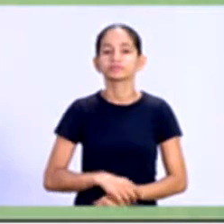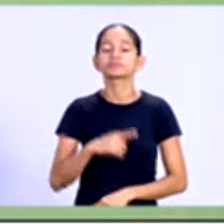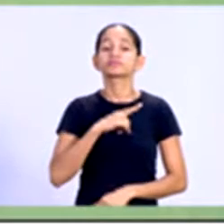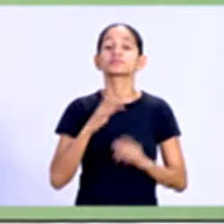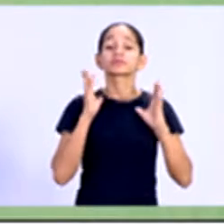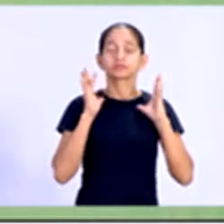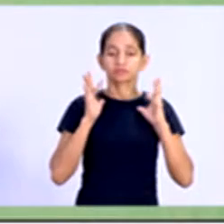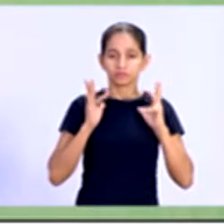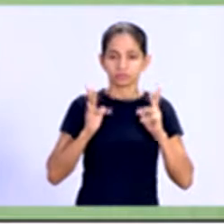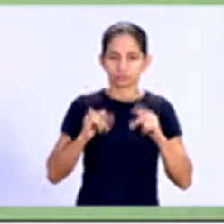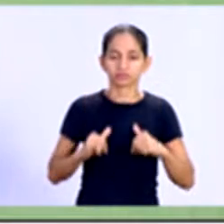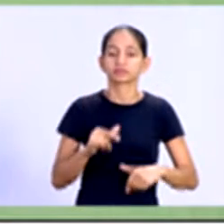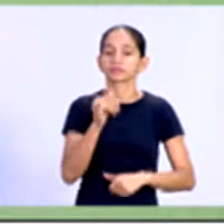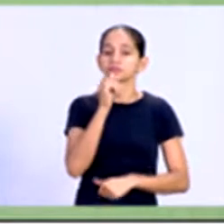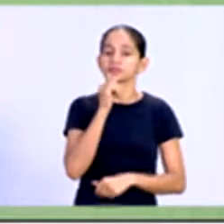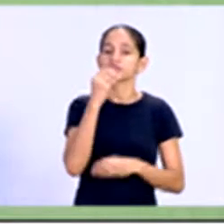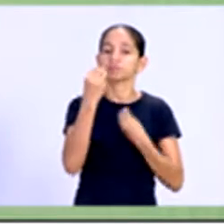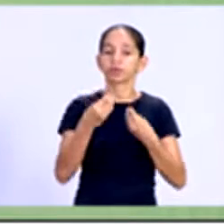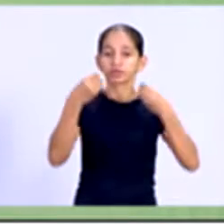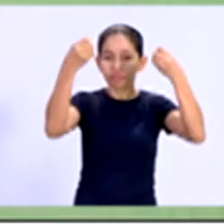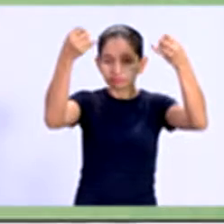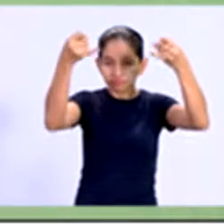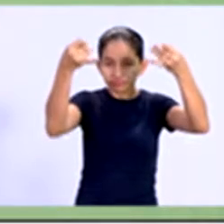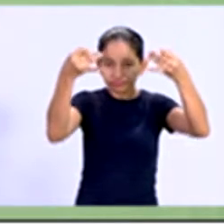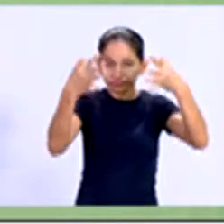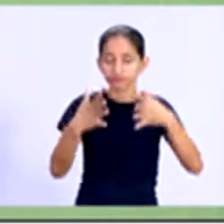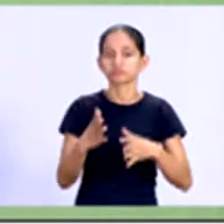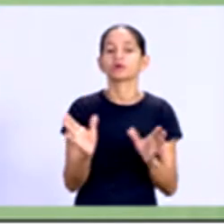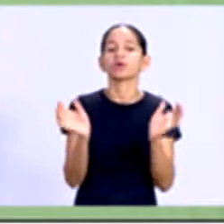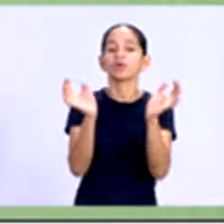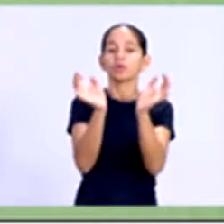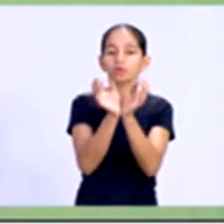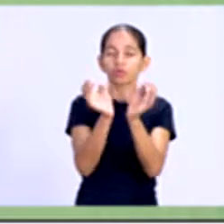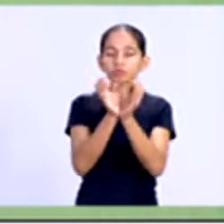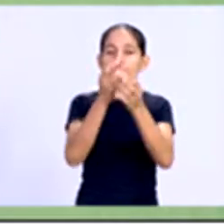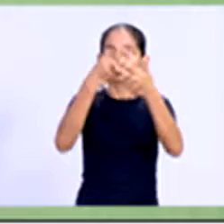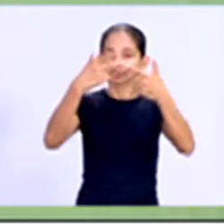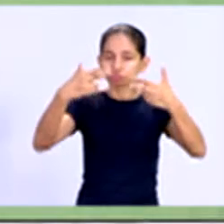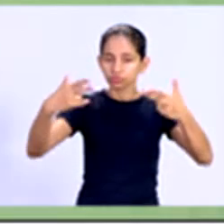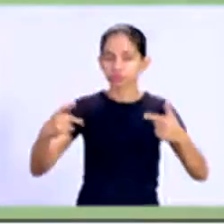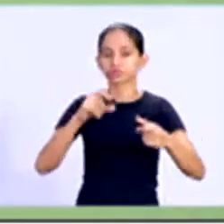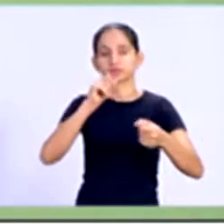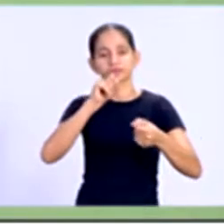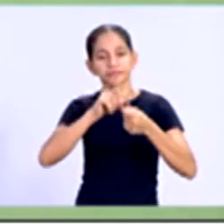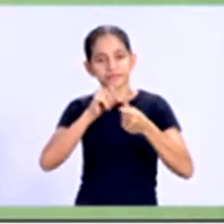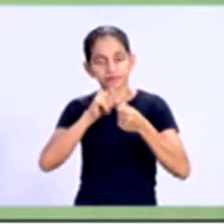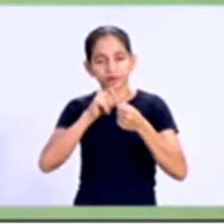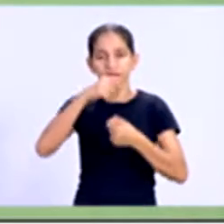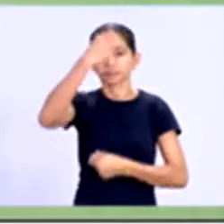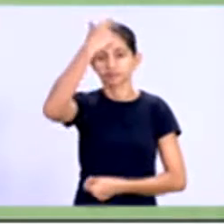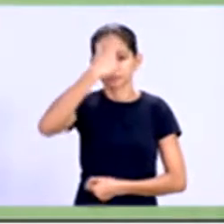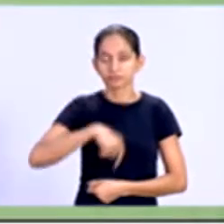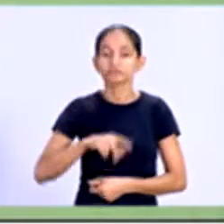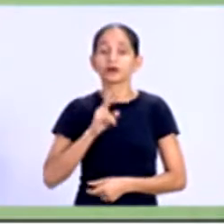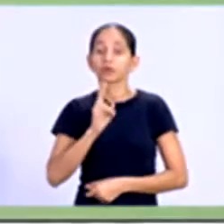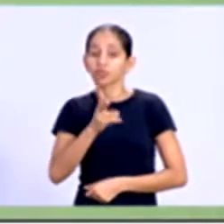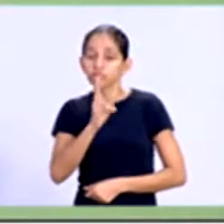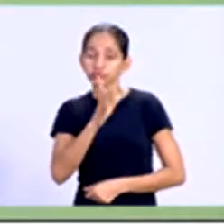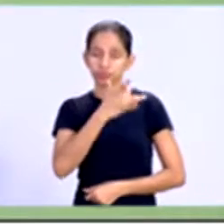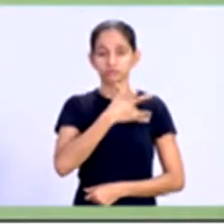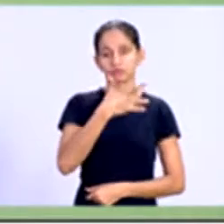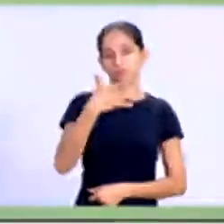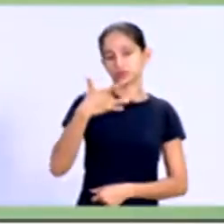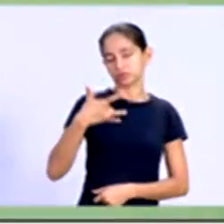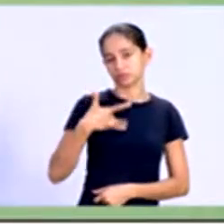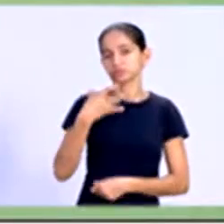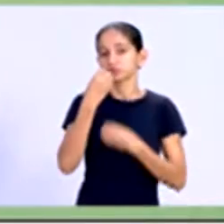pessoal em uma UPR pode ser definida como conjunto de ações praticadas para manter a saúde